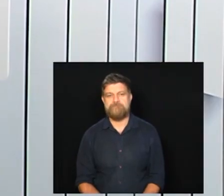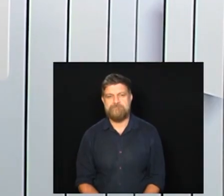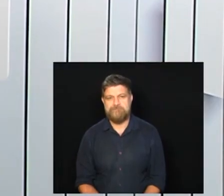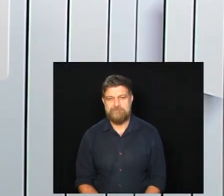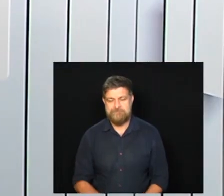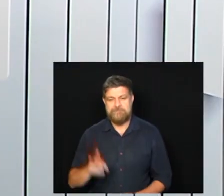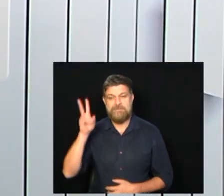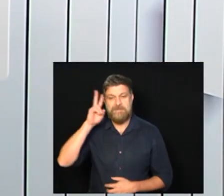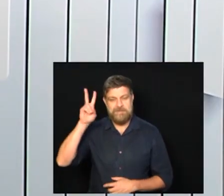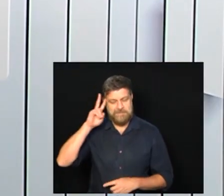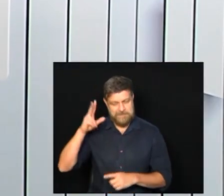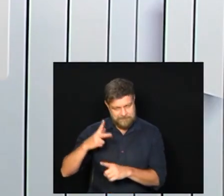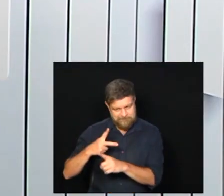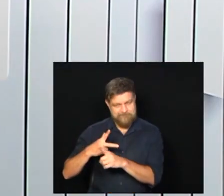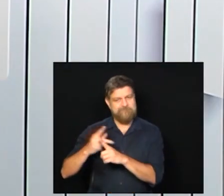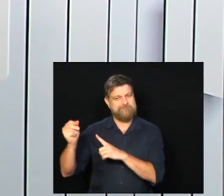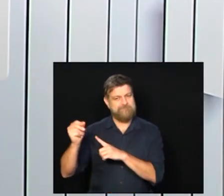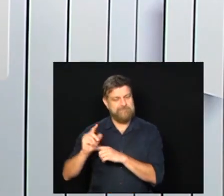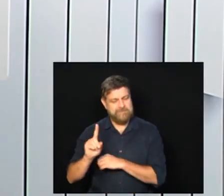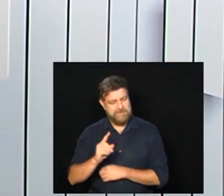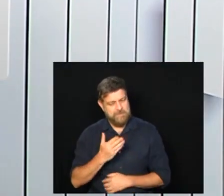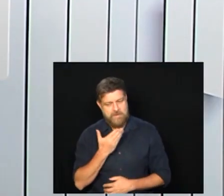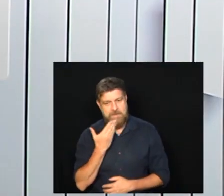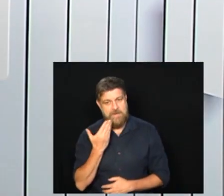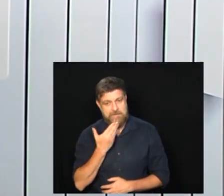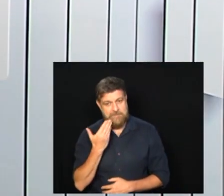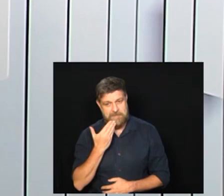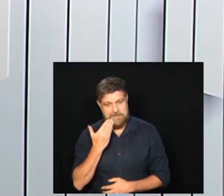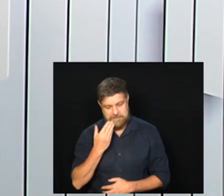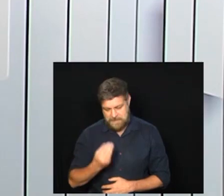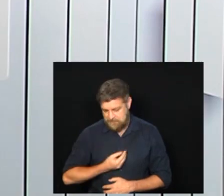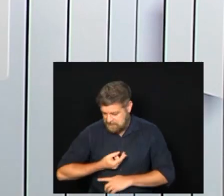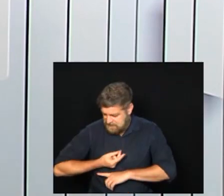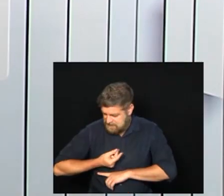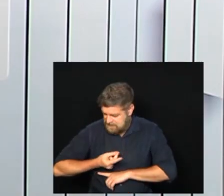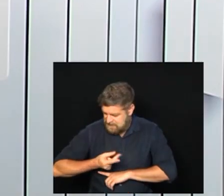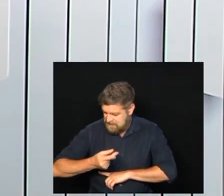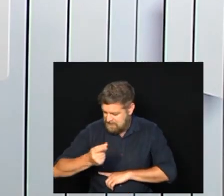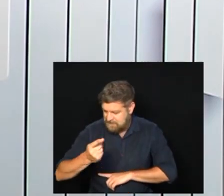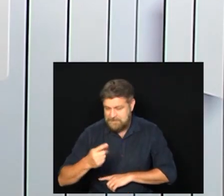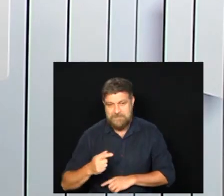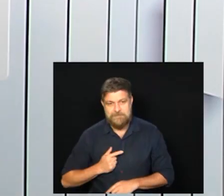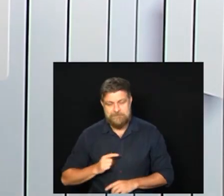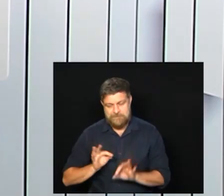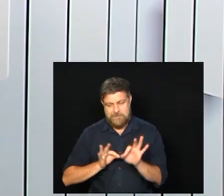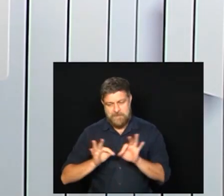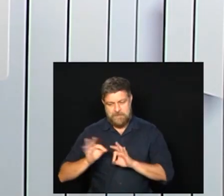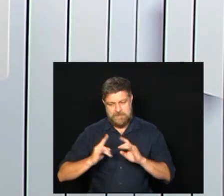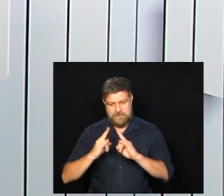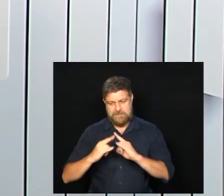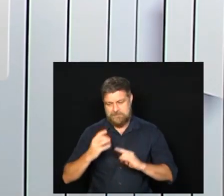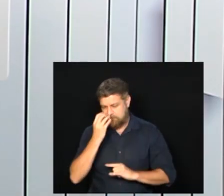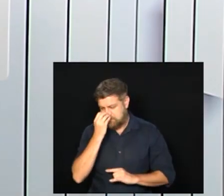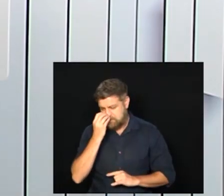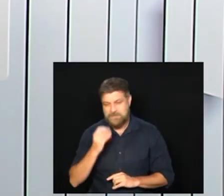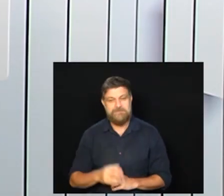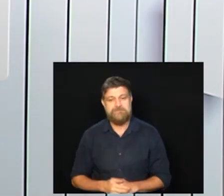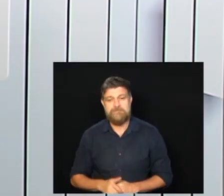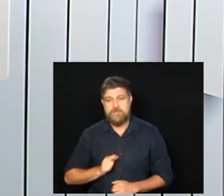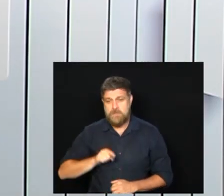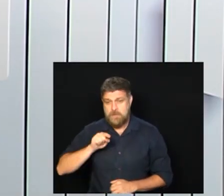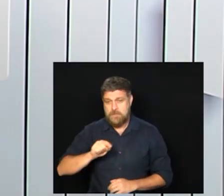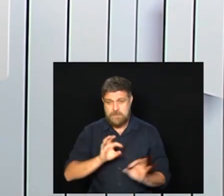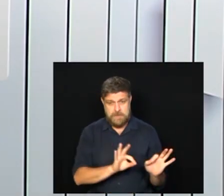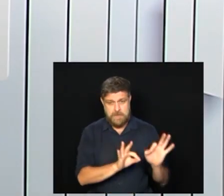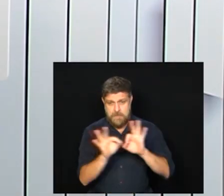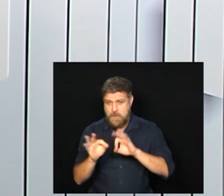História de superação, né? Não é fácil, mas vida longa, então, a este projeto. E olha só, você que está nos